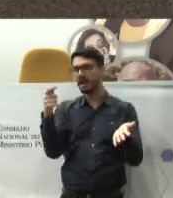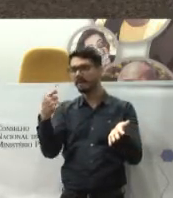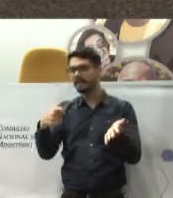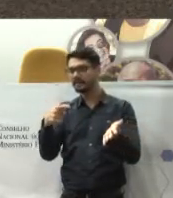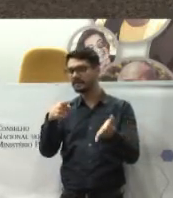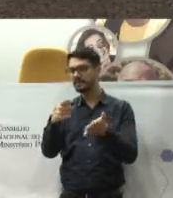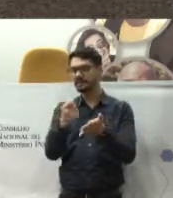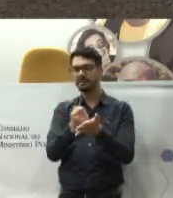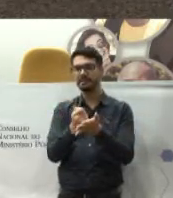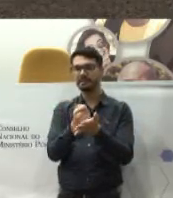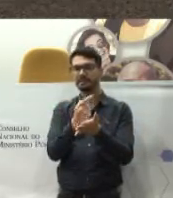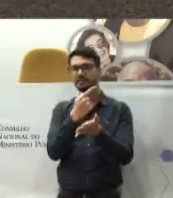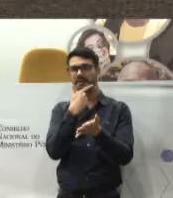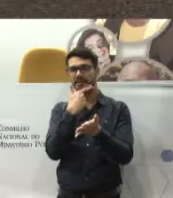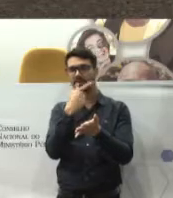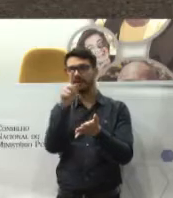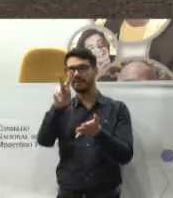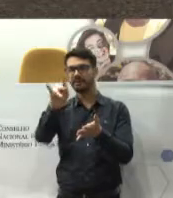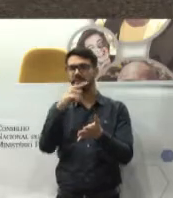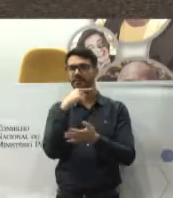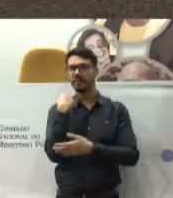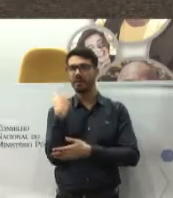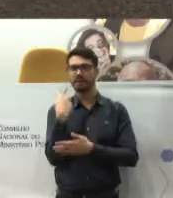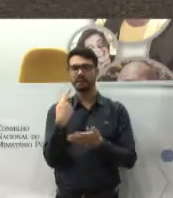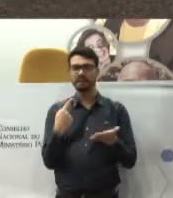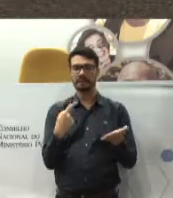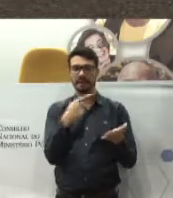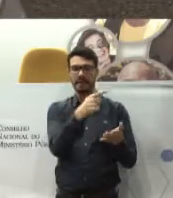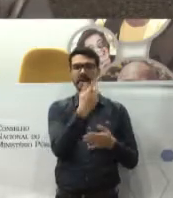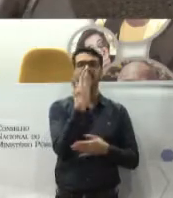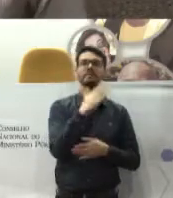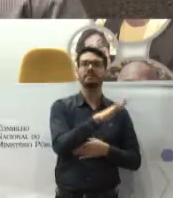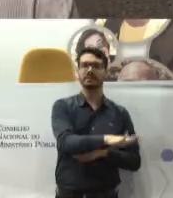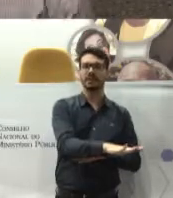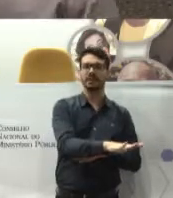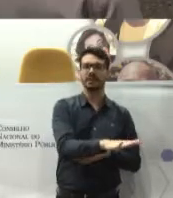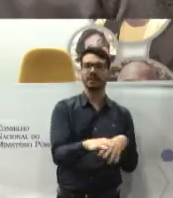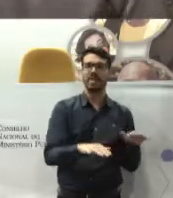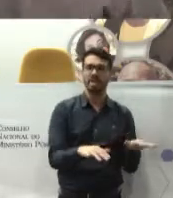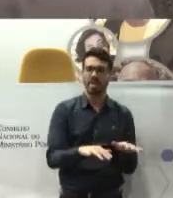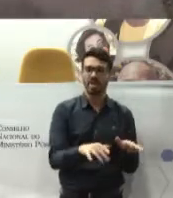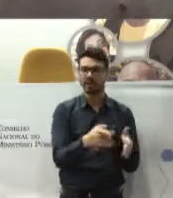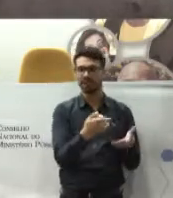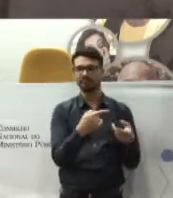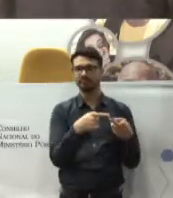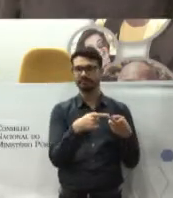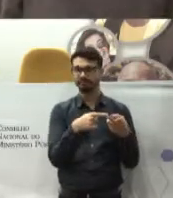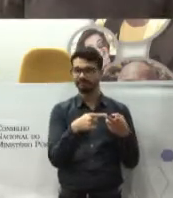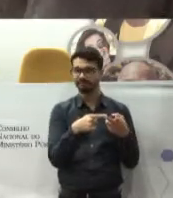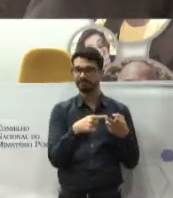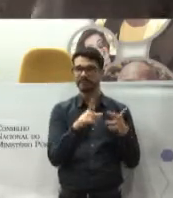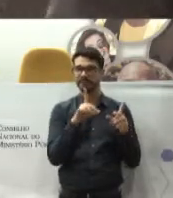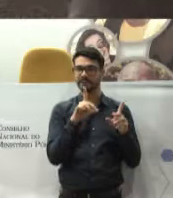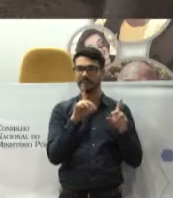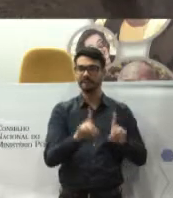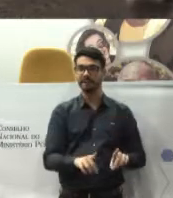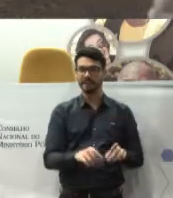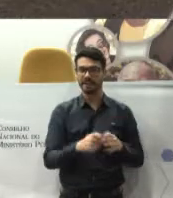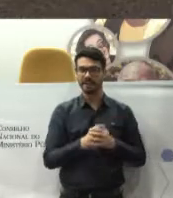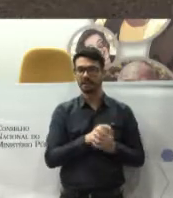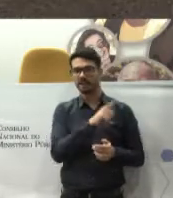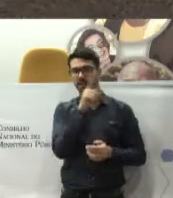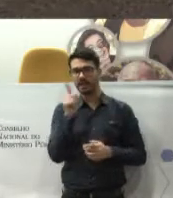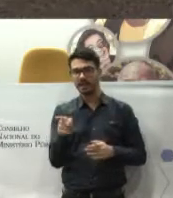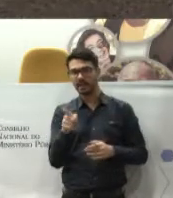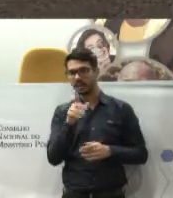desse medicamento, senão vai morrer. Essa criança vai ficar paraplégica. Esse leito da UTI é